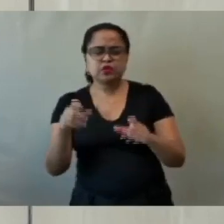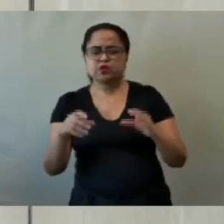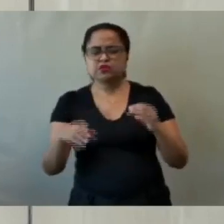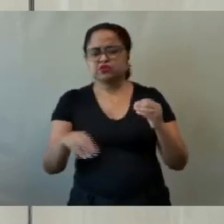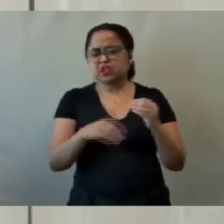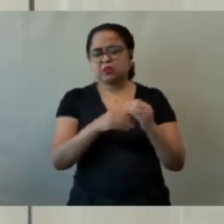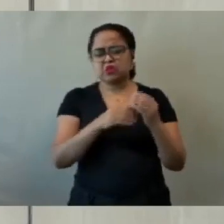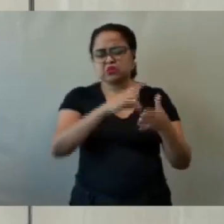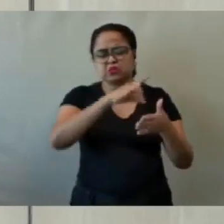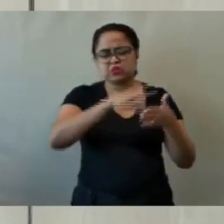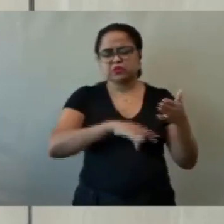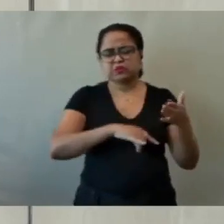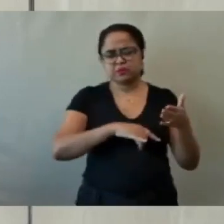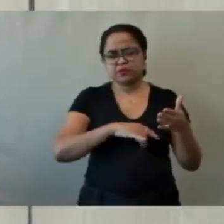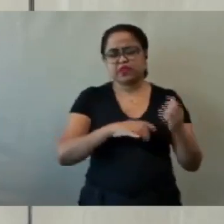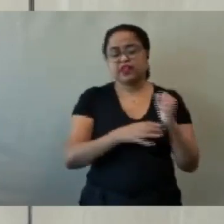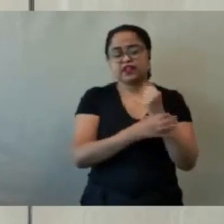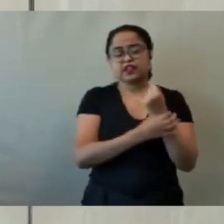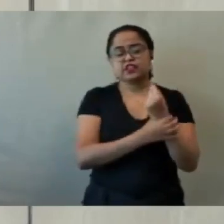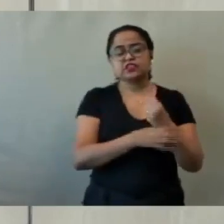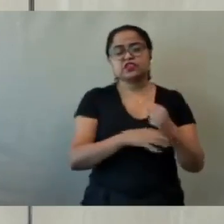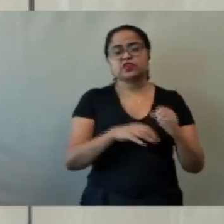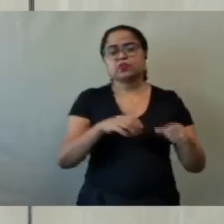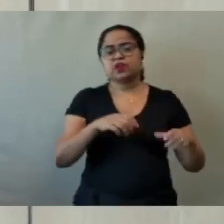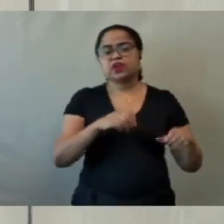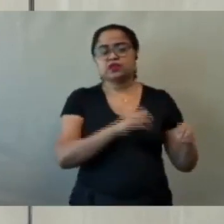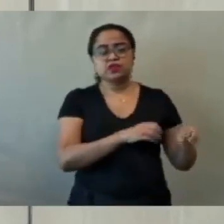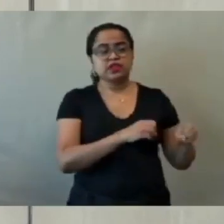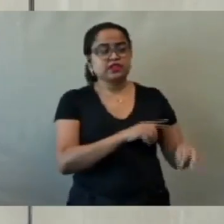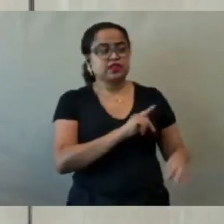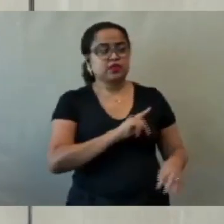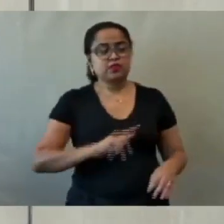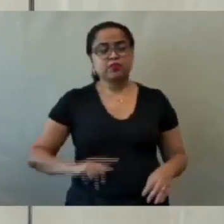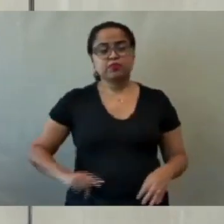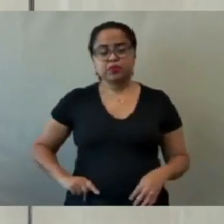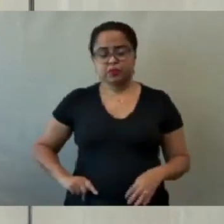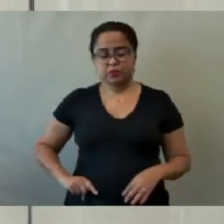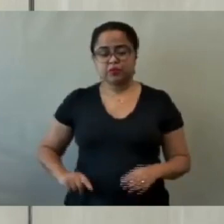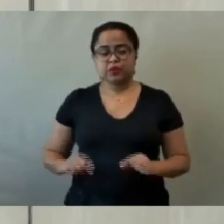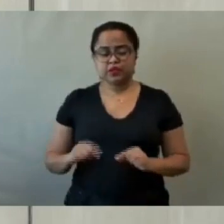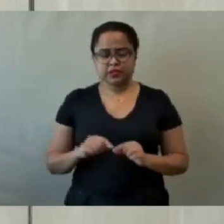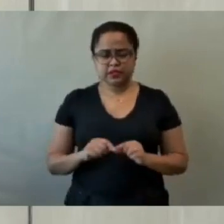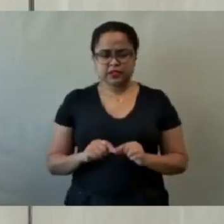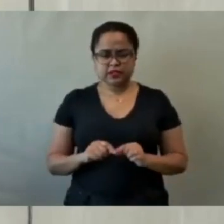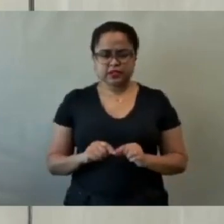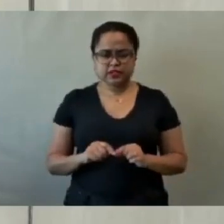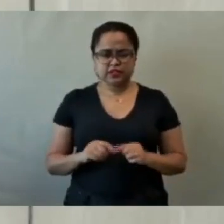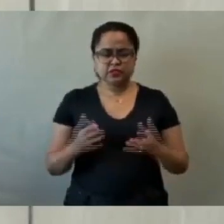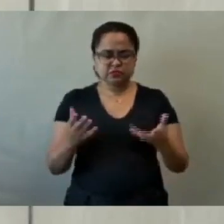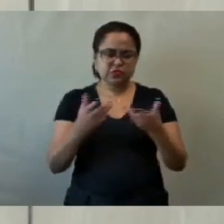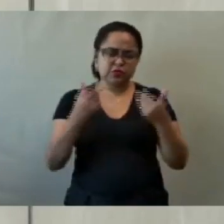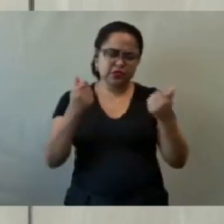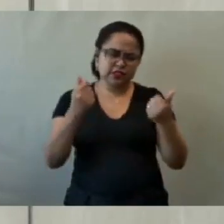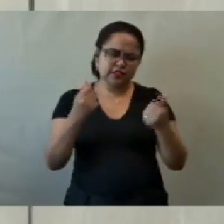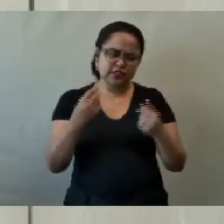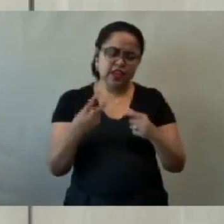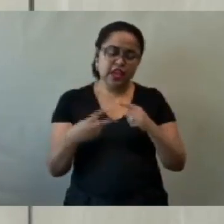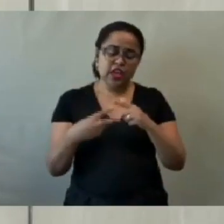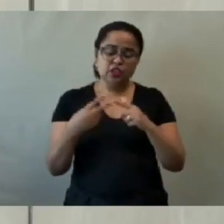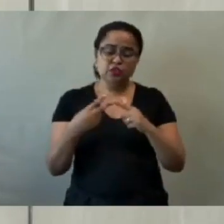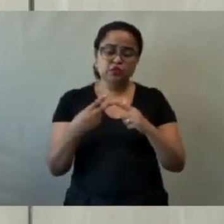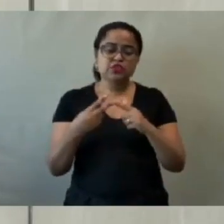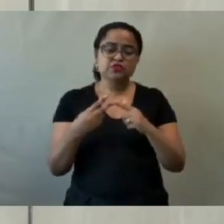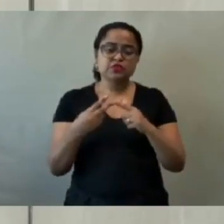garantir uma educação pública de qualidade para todos. Eu vou me ater nessa apresentação a duas metas do